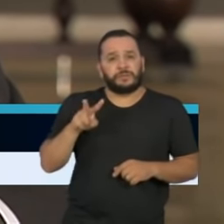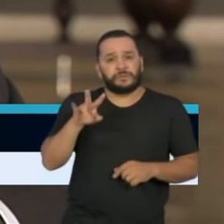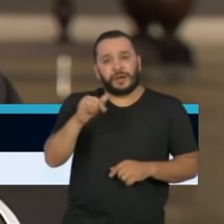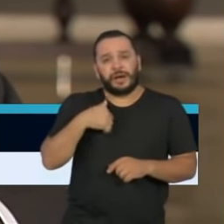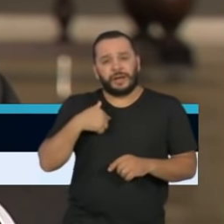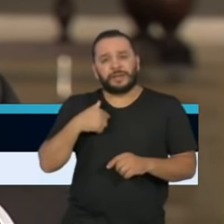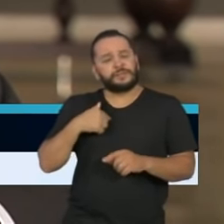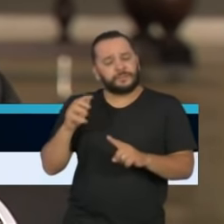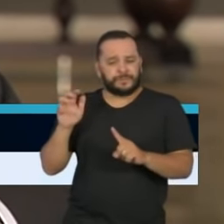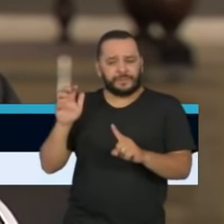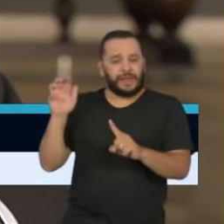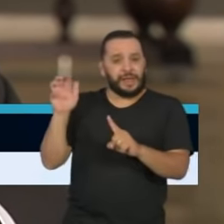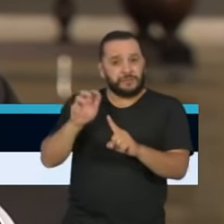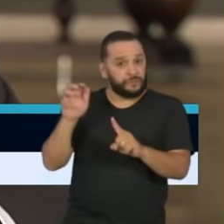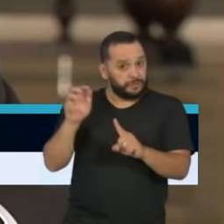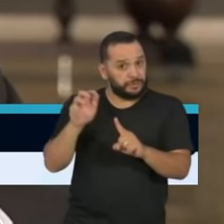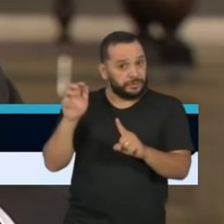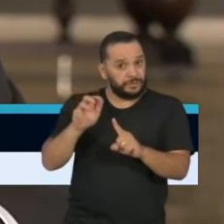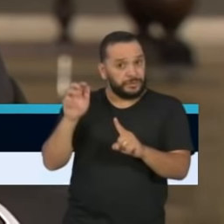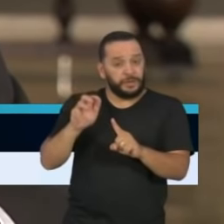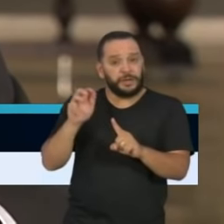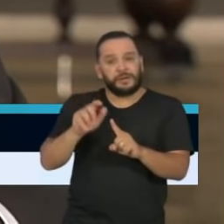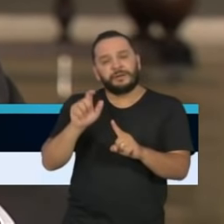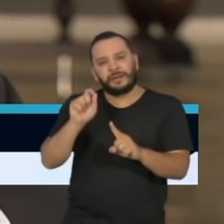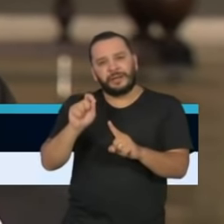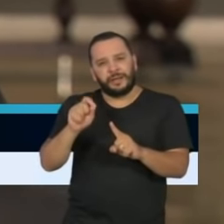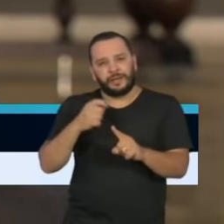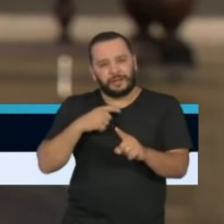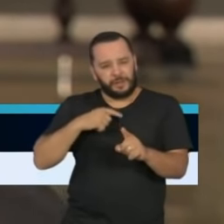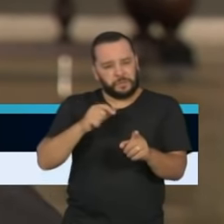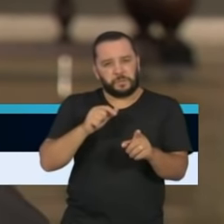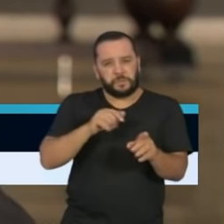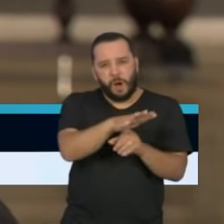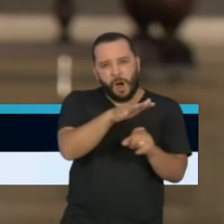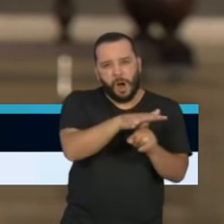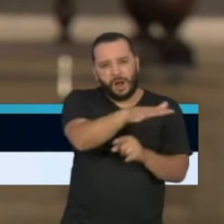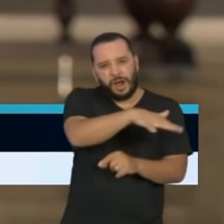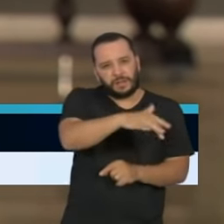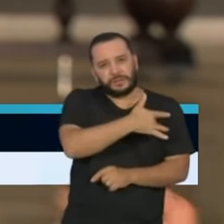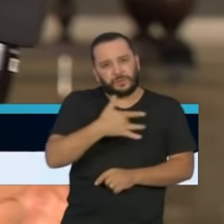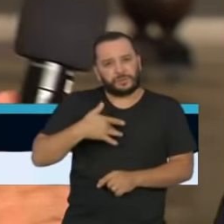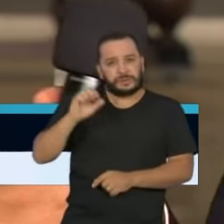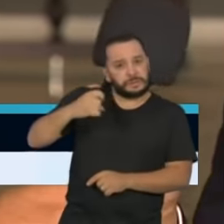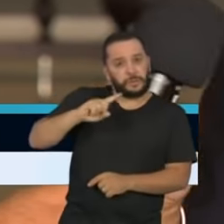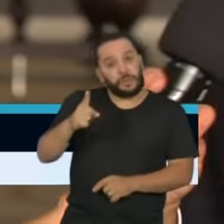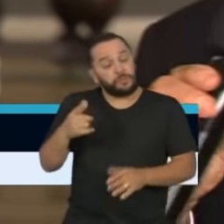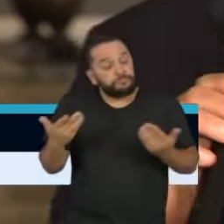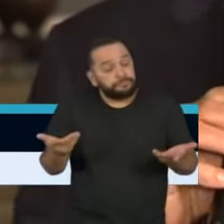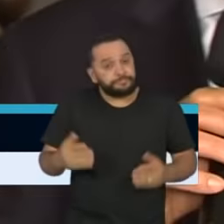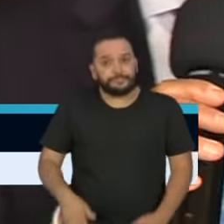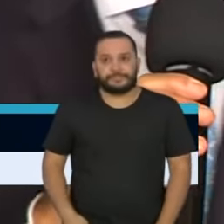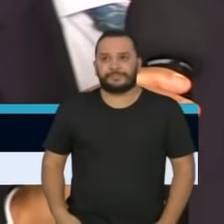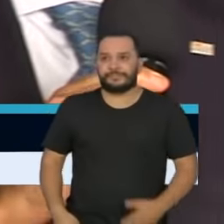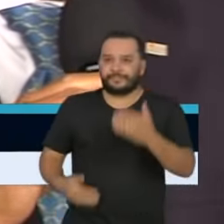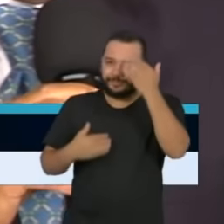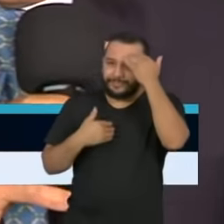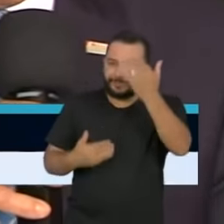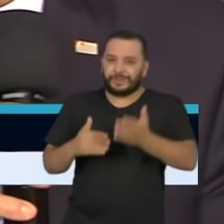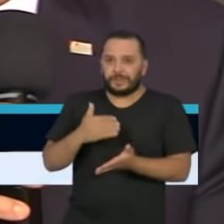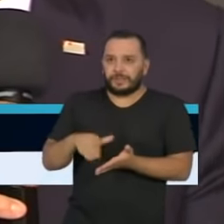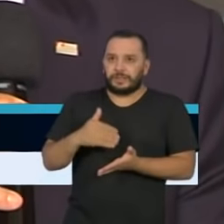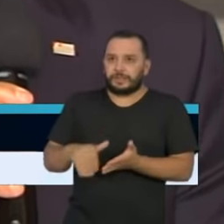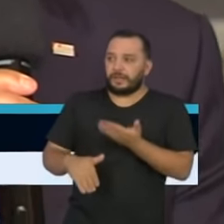questões relacionadas à percepção da população aos serviços de saúde. Obrigado, secretário. Antes de passar